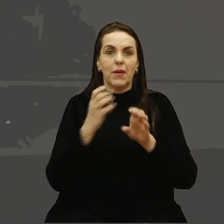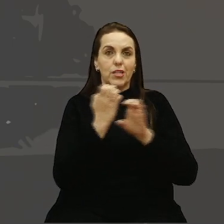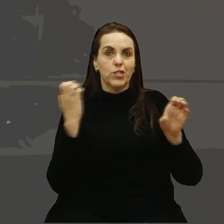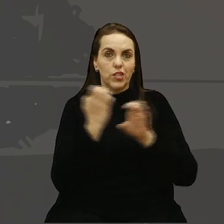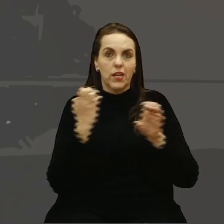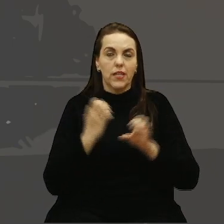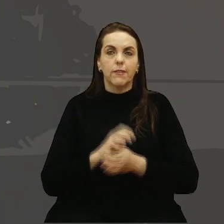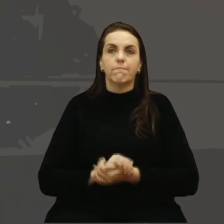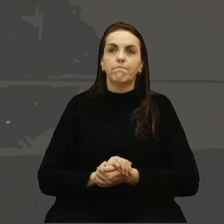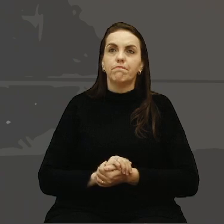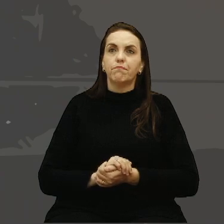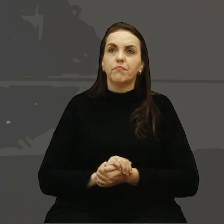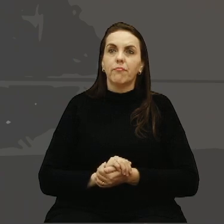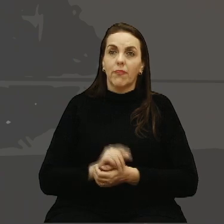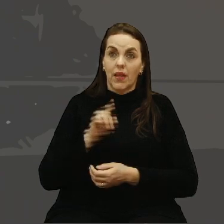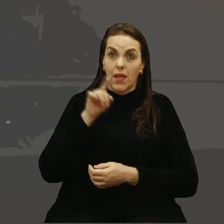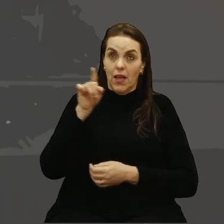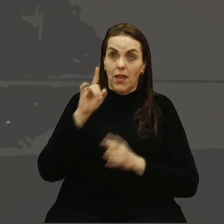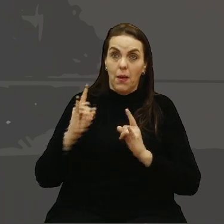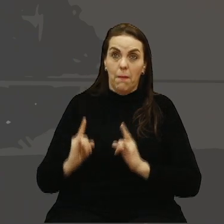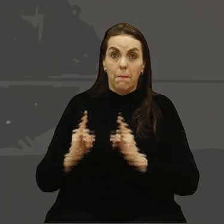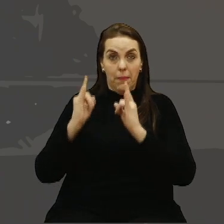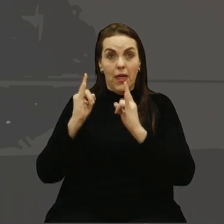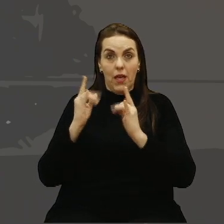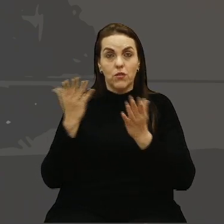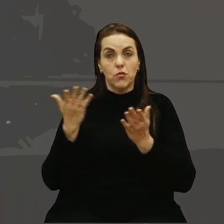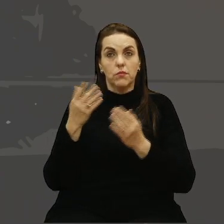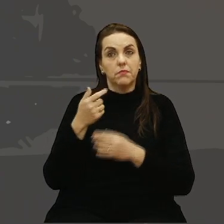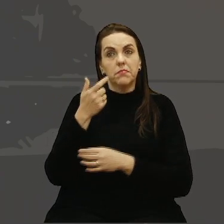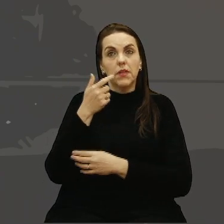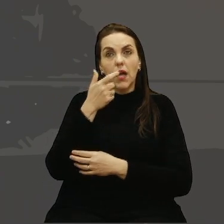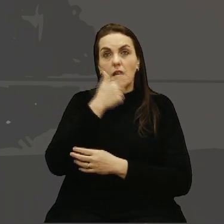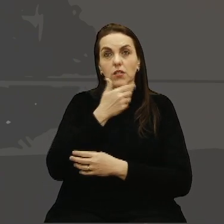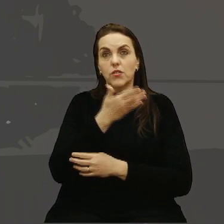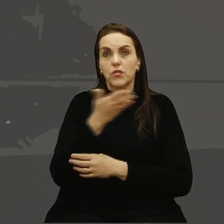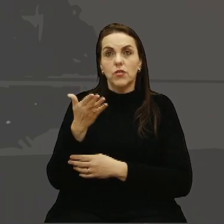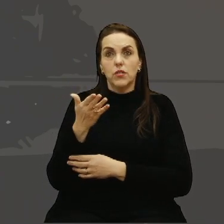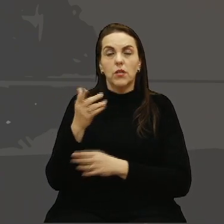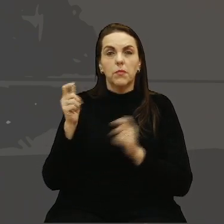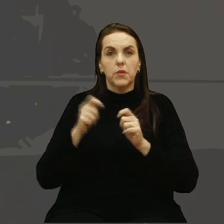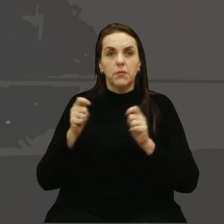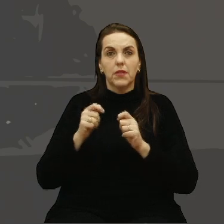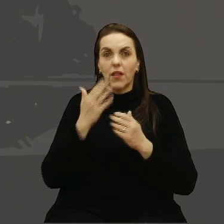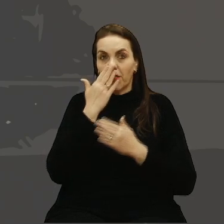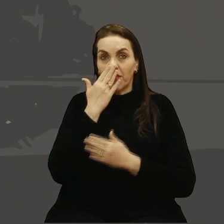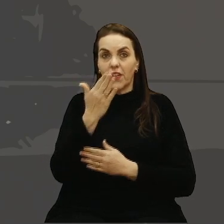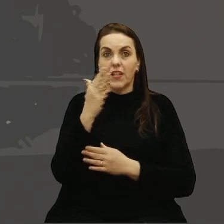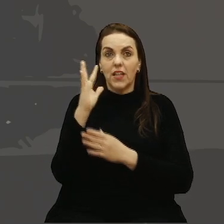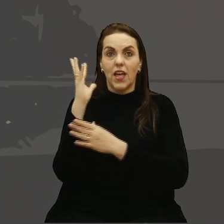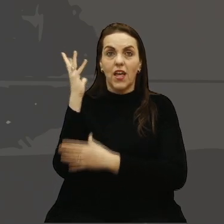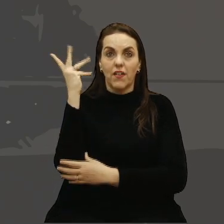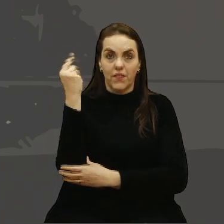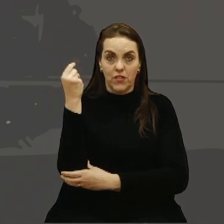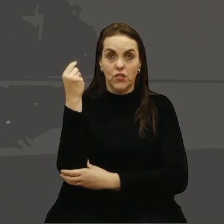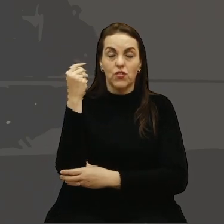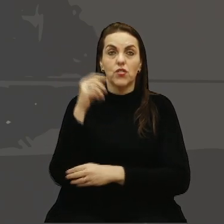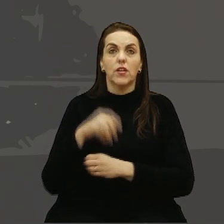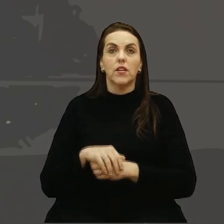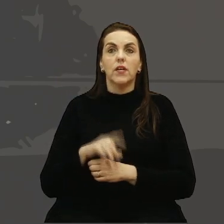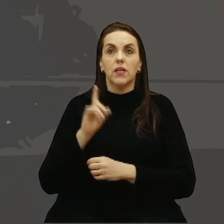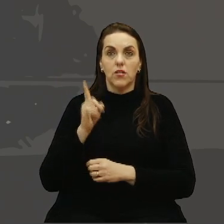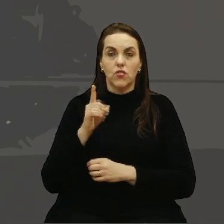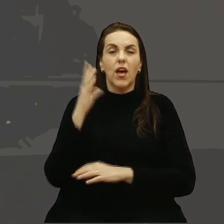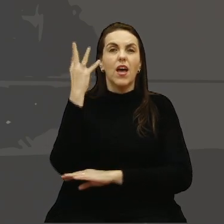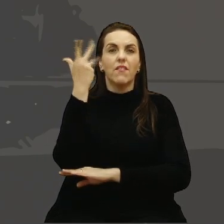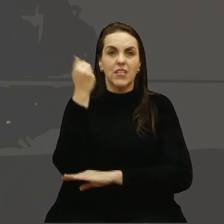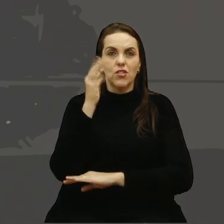passar. Aqui é um dos prédios que está sendo considerados nobres colegas ali na frente da FSG. Inclusive, a FSG já funcionou nesse